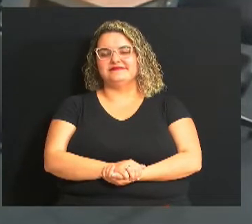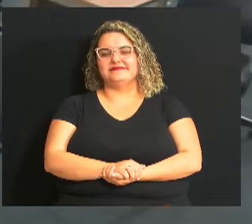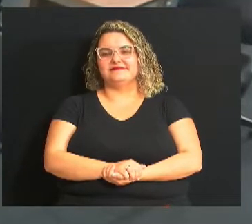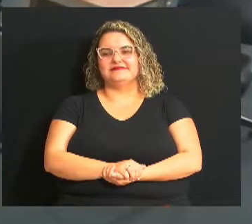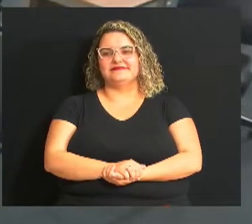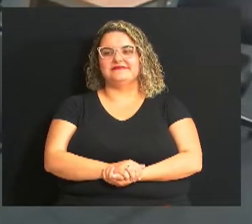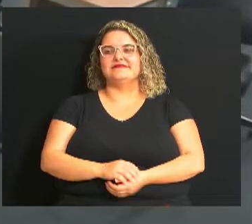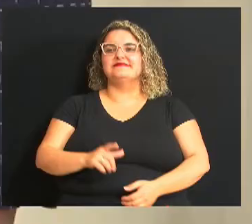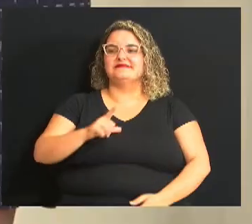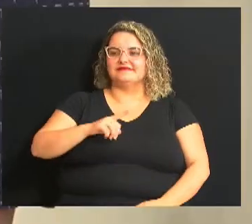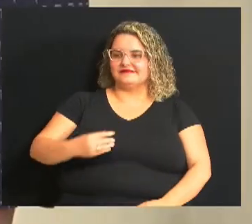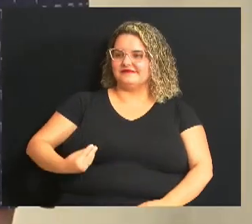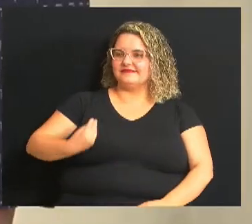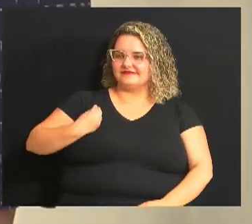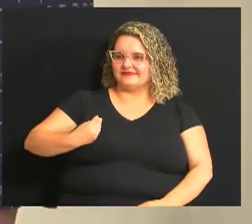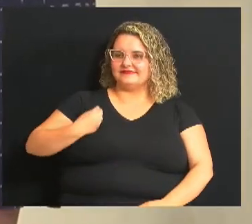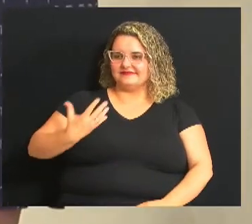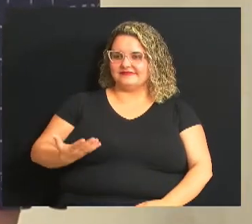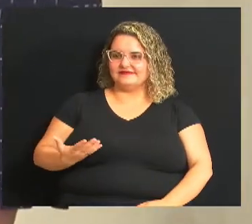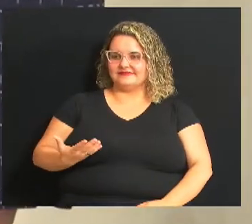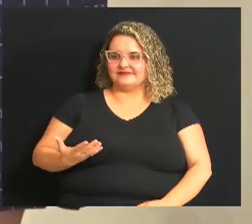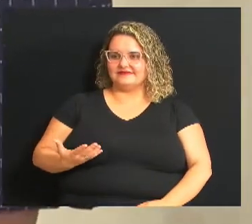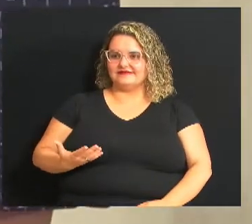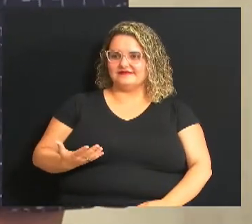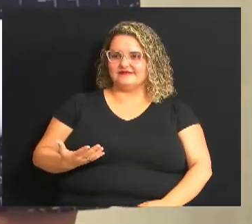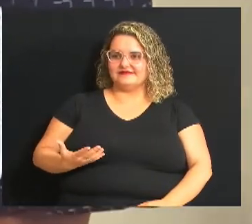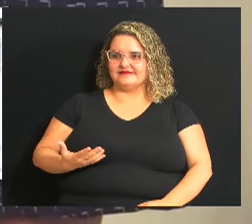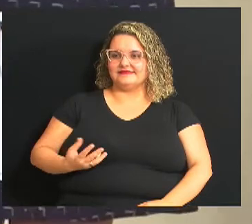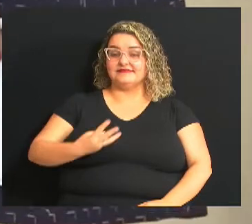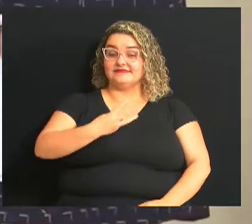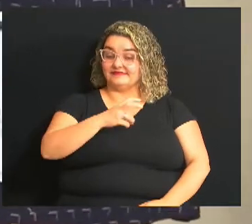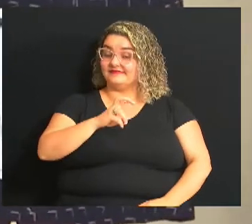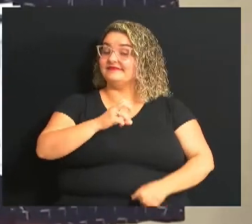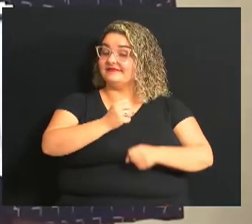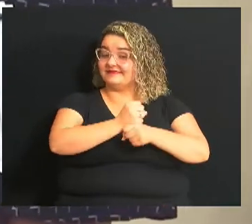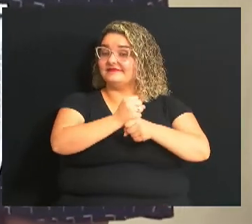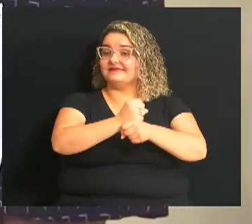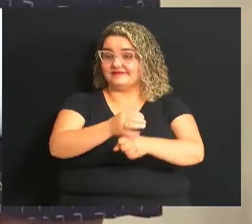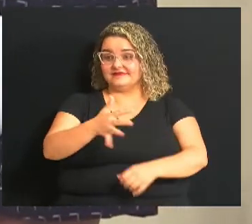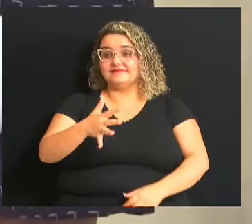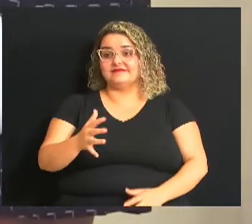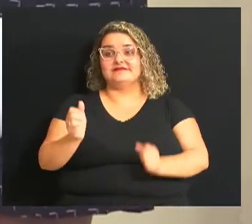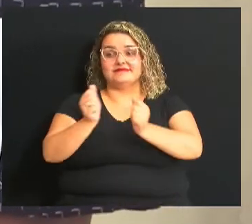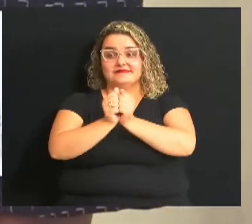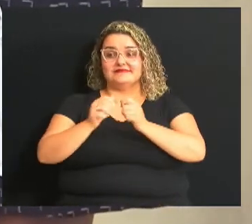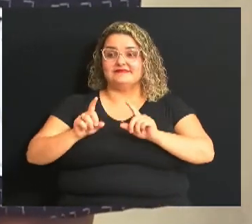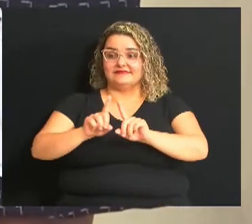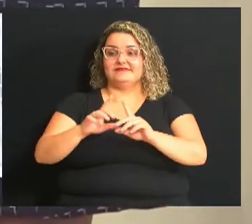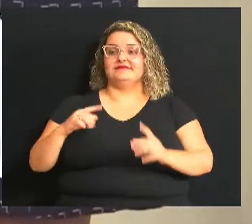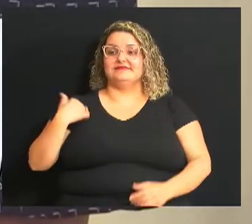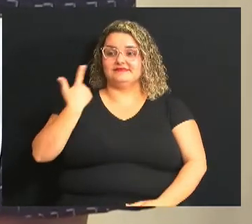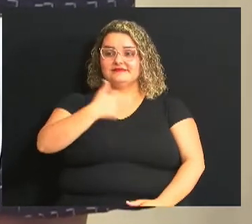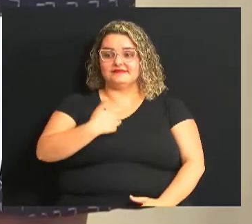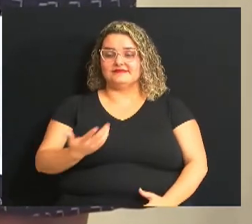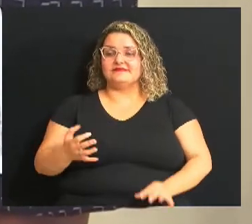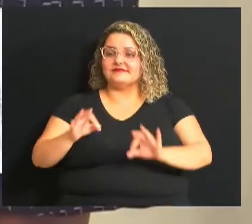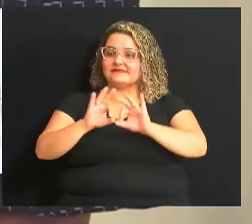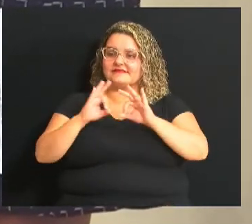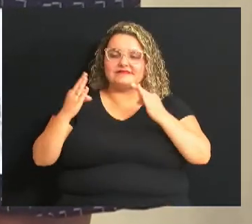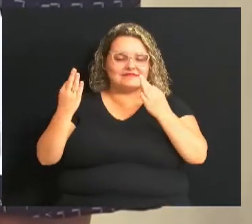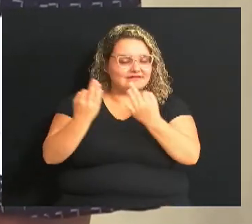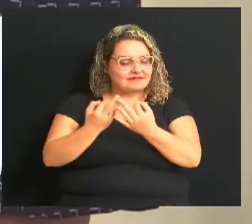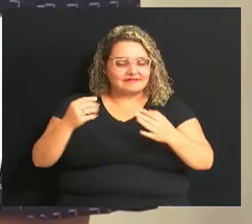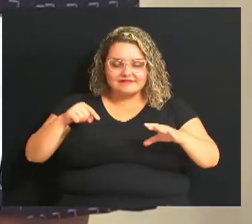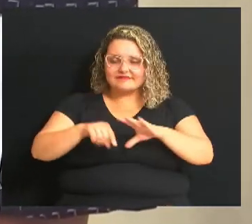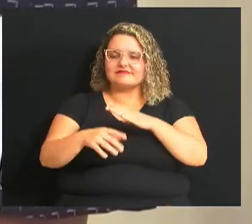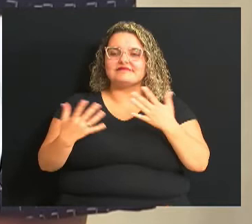estiveram nada mais, nada menos que 35 anos, mais ou menos, conosco, uma familhona que